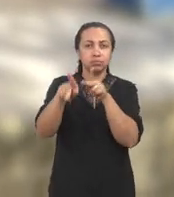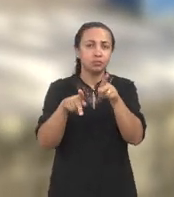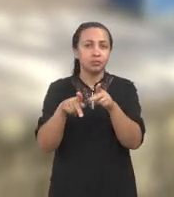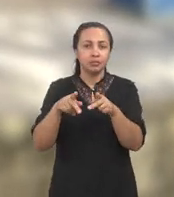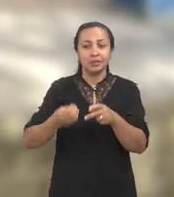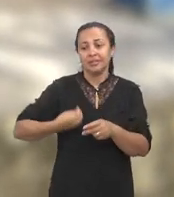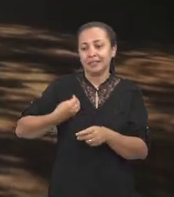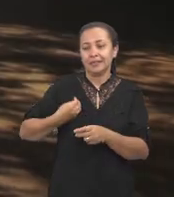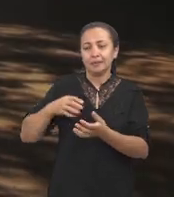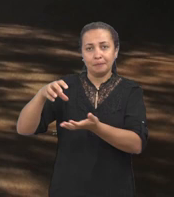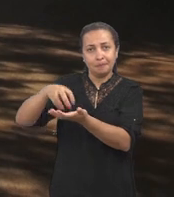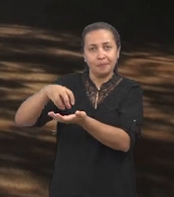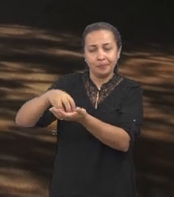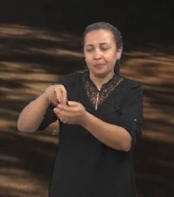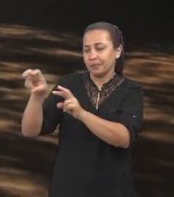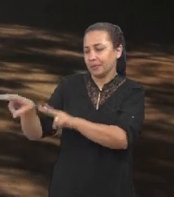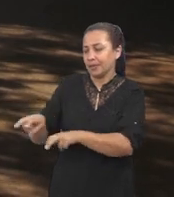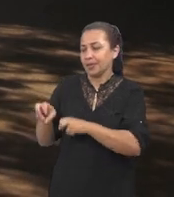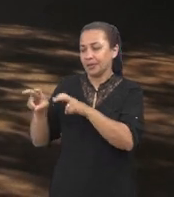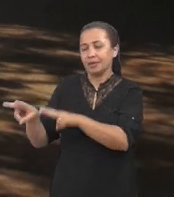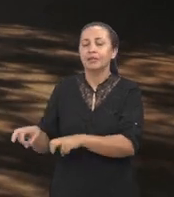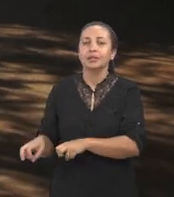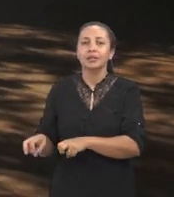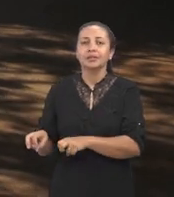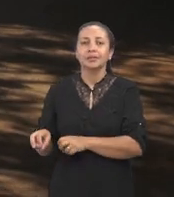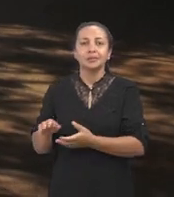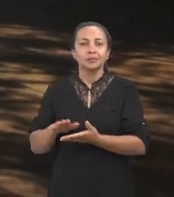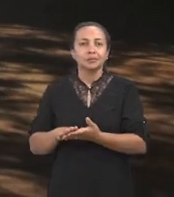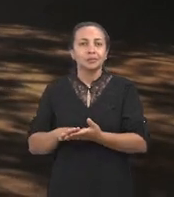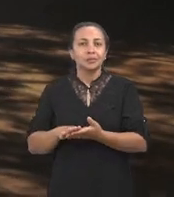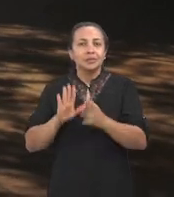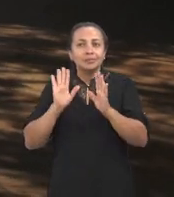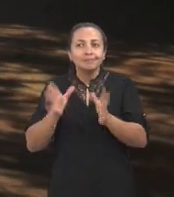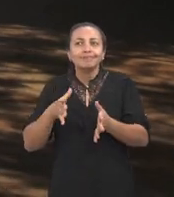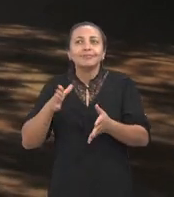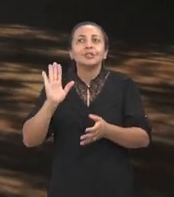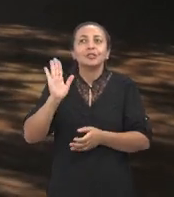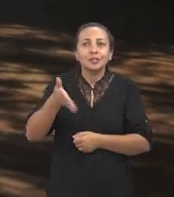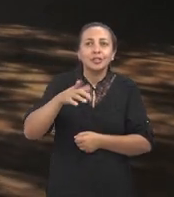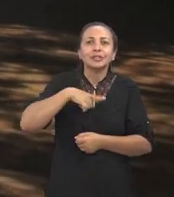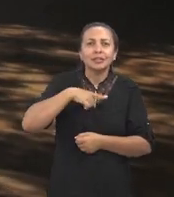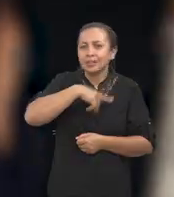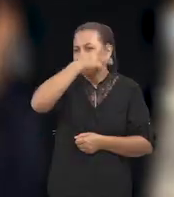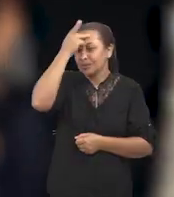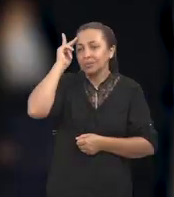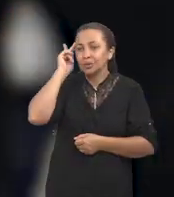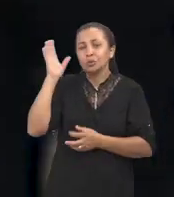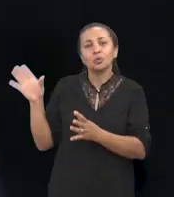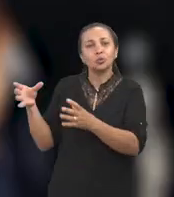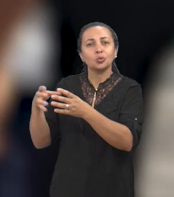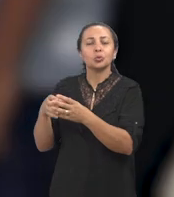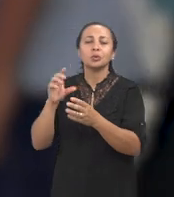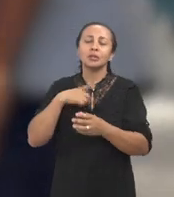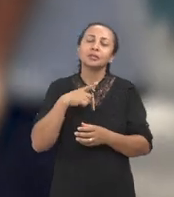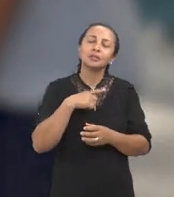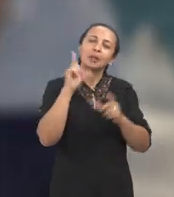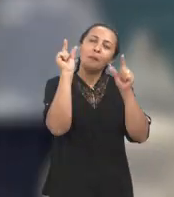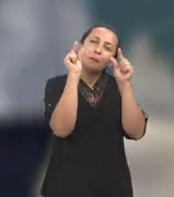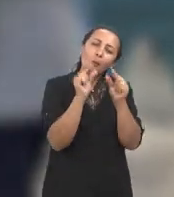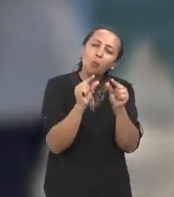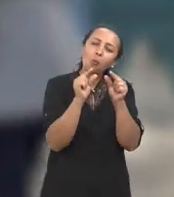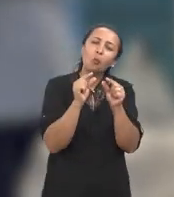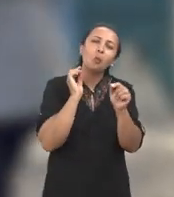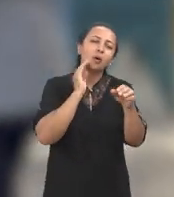populações que estão localizadas nas zonas rurais elas são por Excelência aquele sujeitos coletivos que